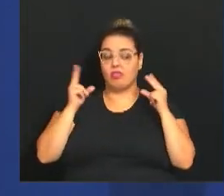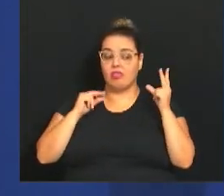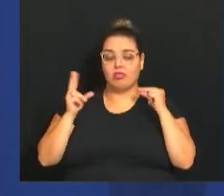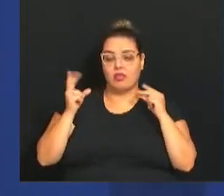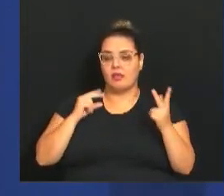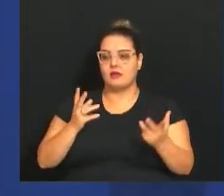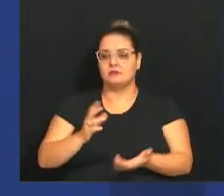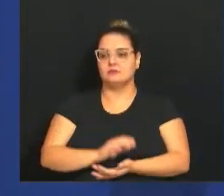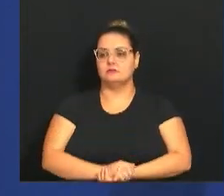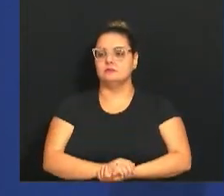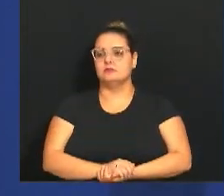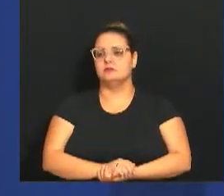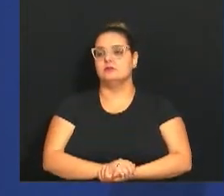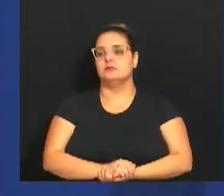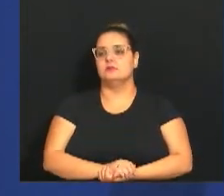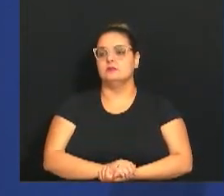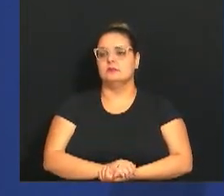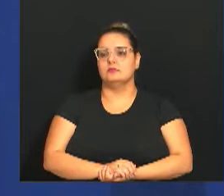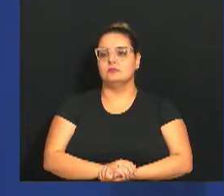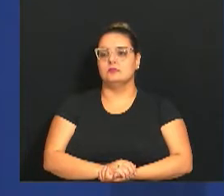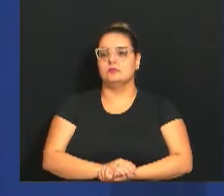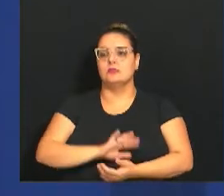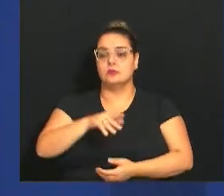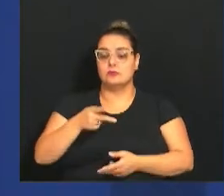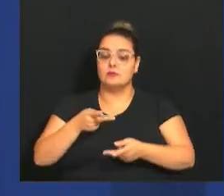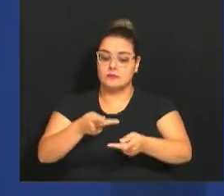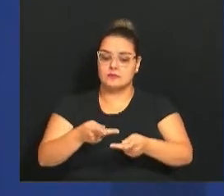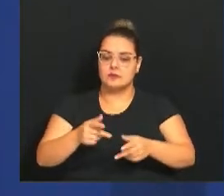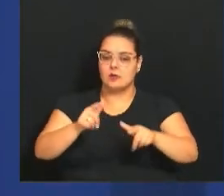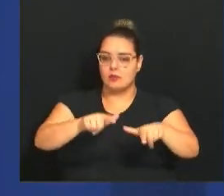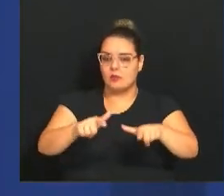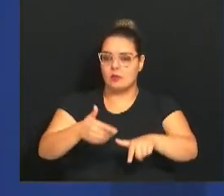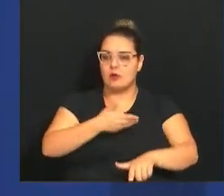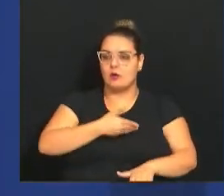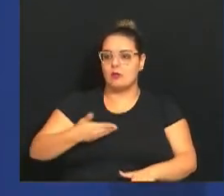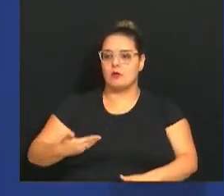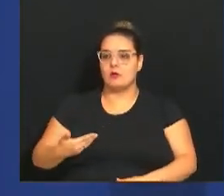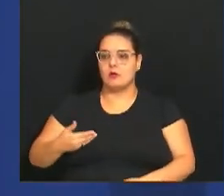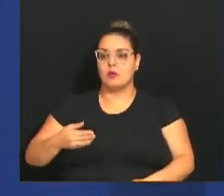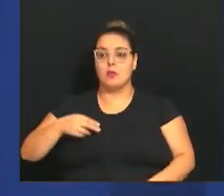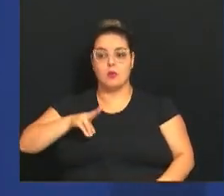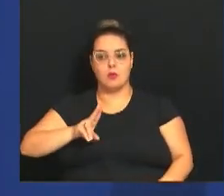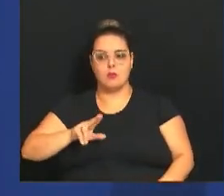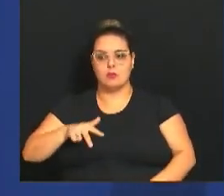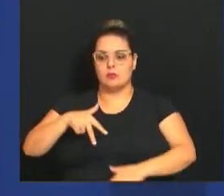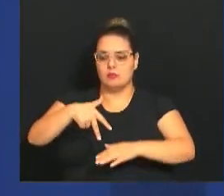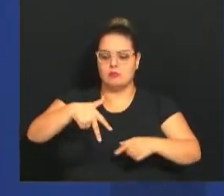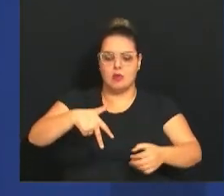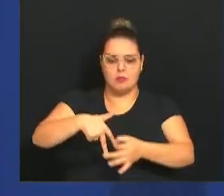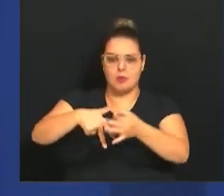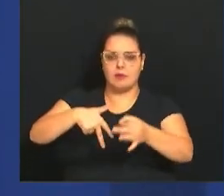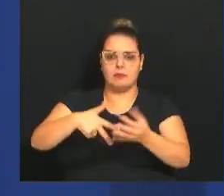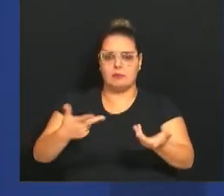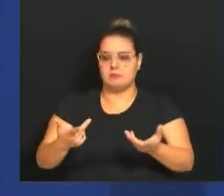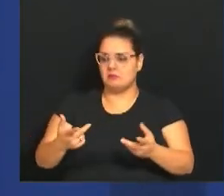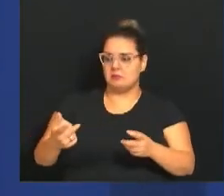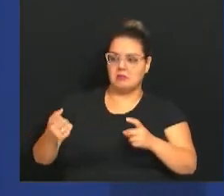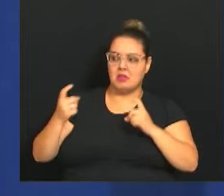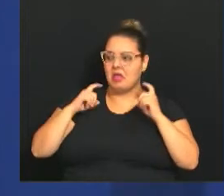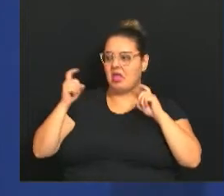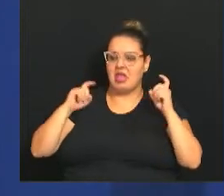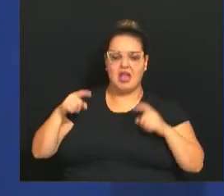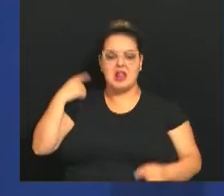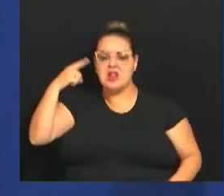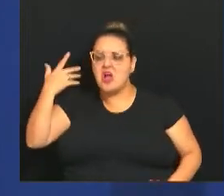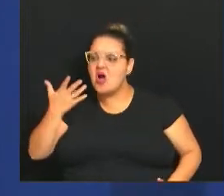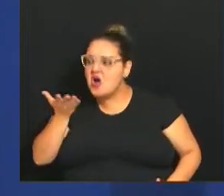de quando você vai visitar um órgão público, ou então se a gente se exalta na tribuna, mas é histérica. Então, esse machismo que existe na nossa